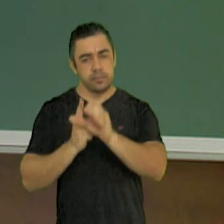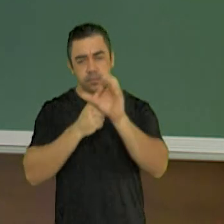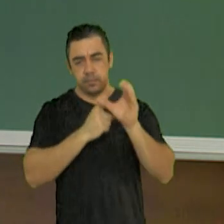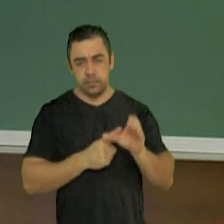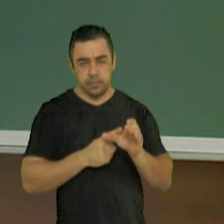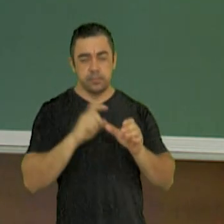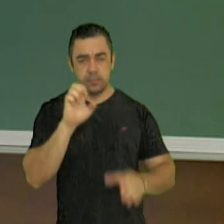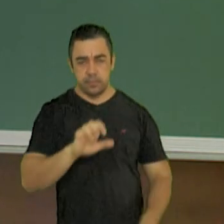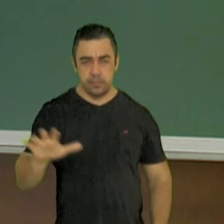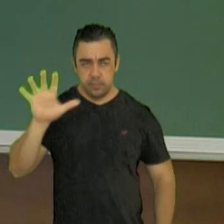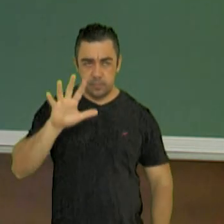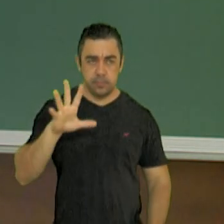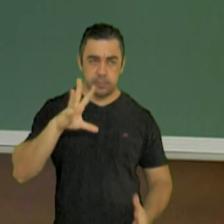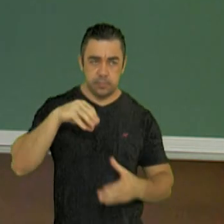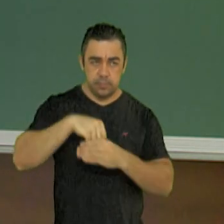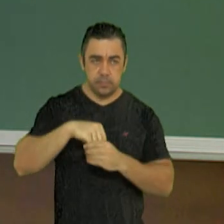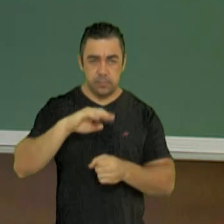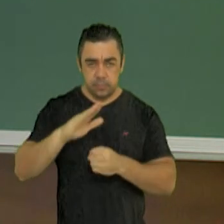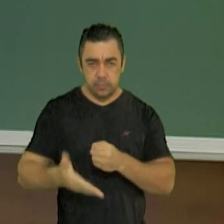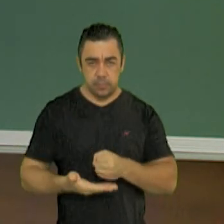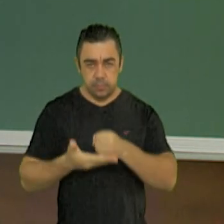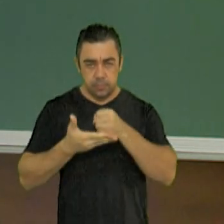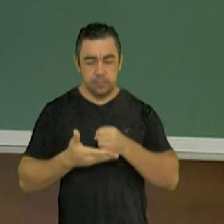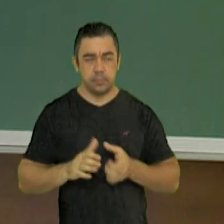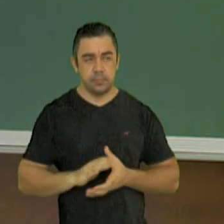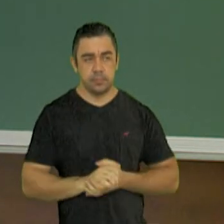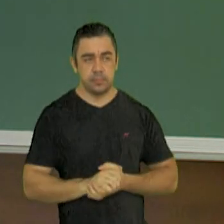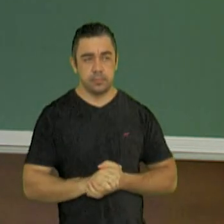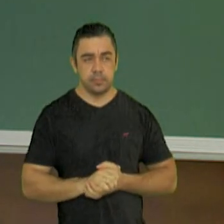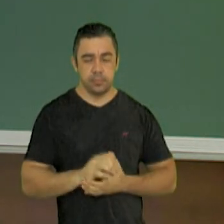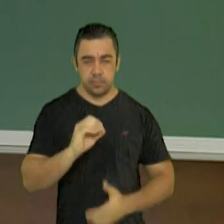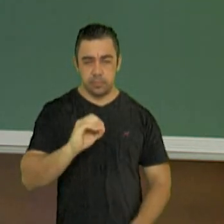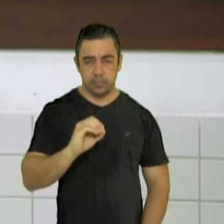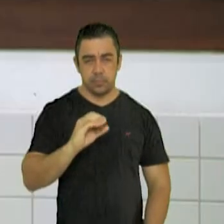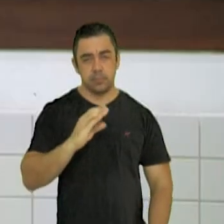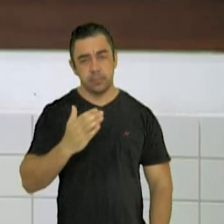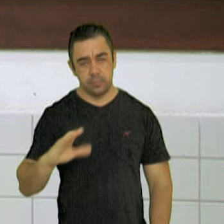da sustentabilidade. A Oceania,